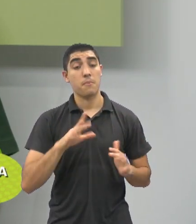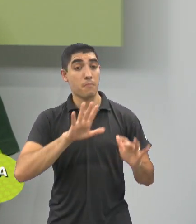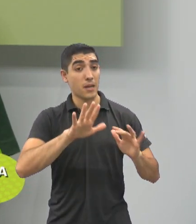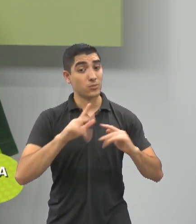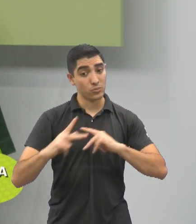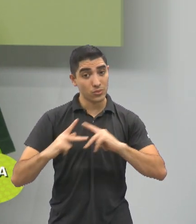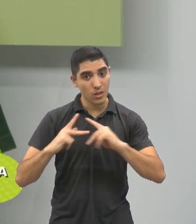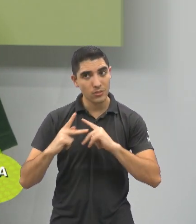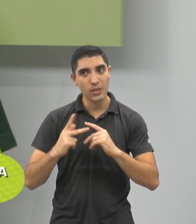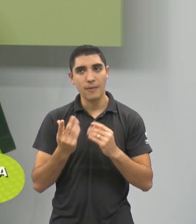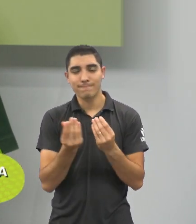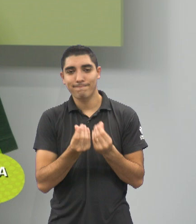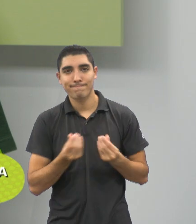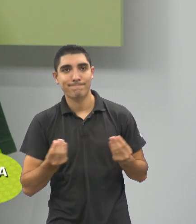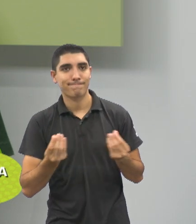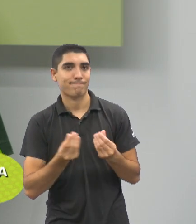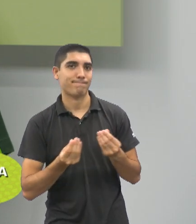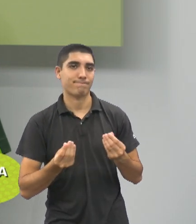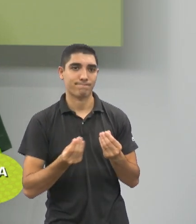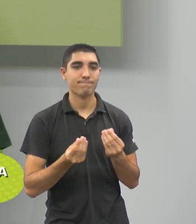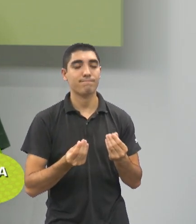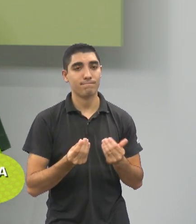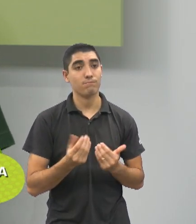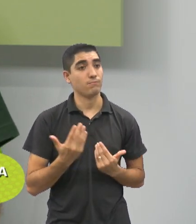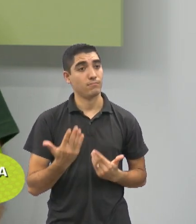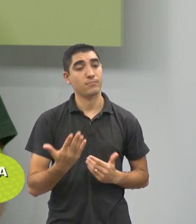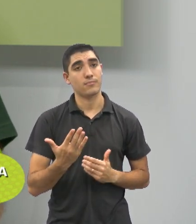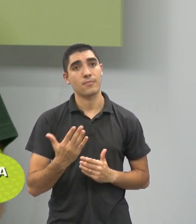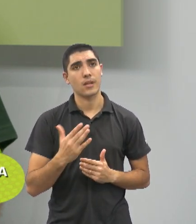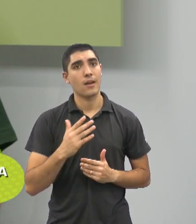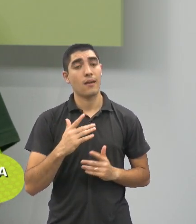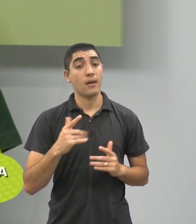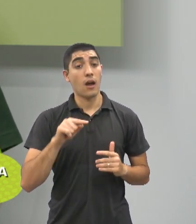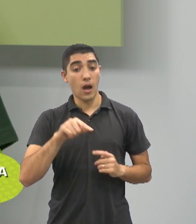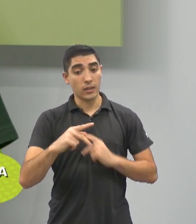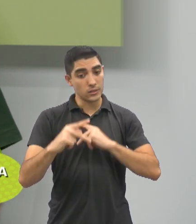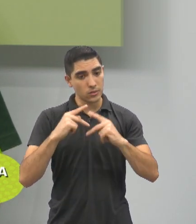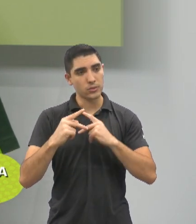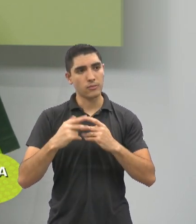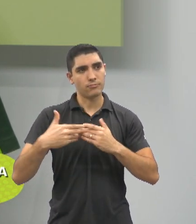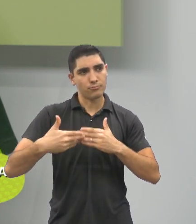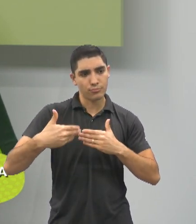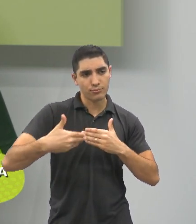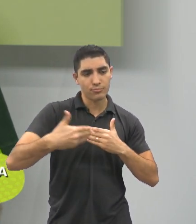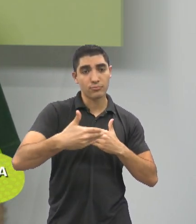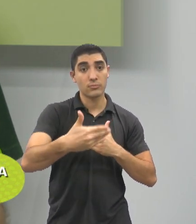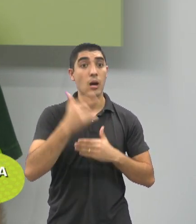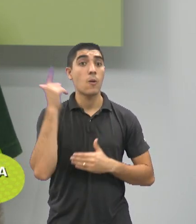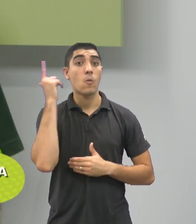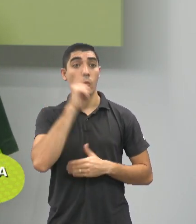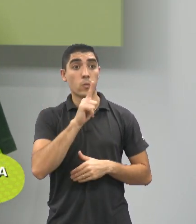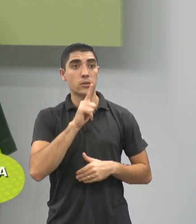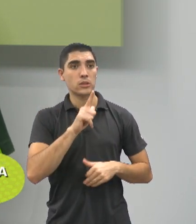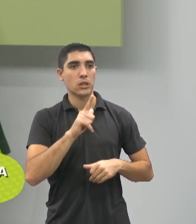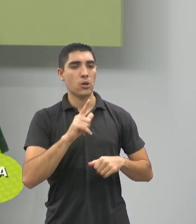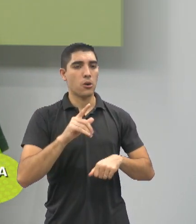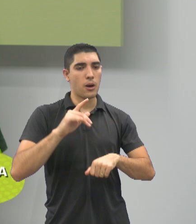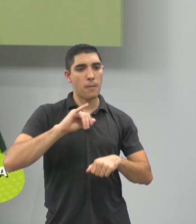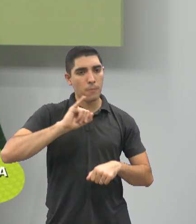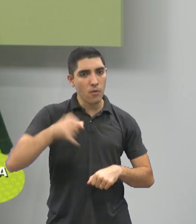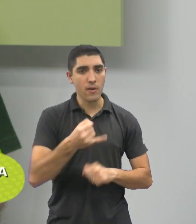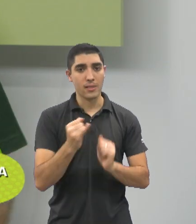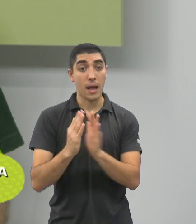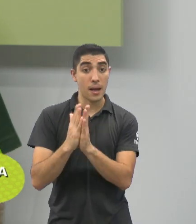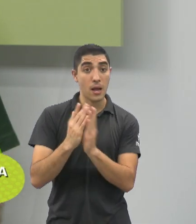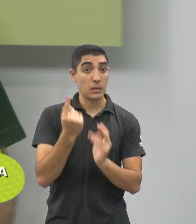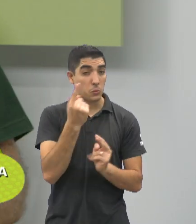esse desgaste, né? E assim foi até o São José ter um tempo para treinar, né? Quando teve uma pausa, um tempo